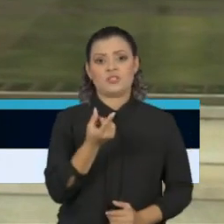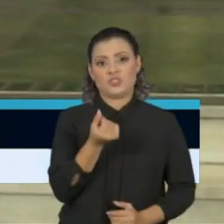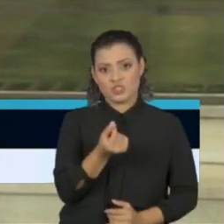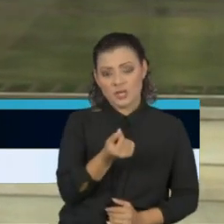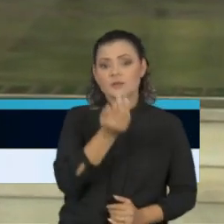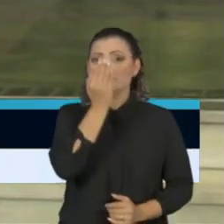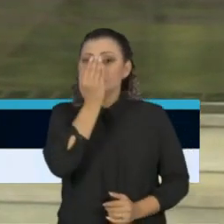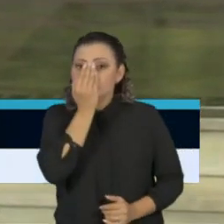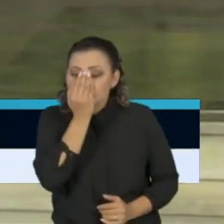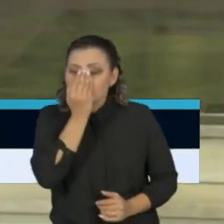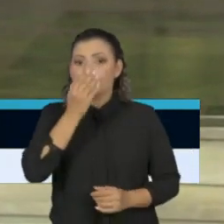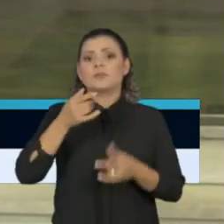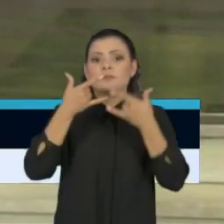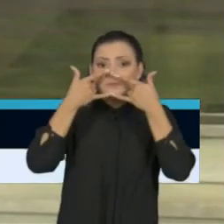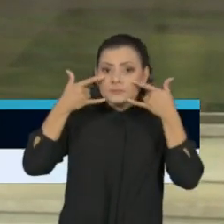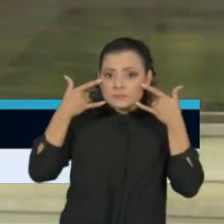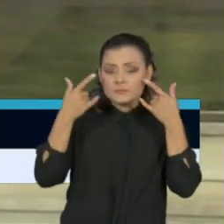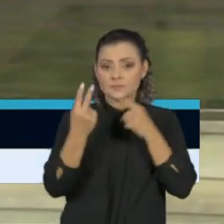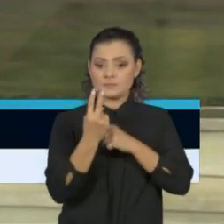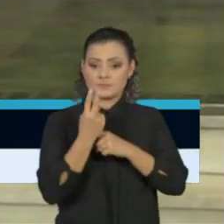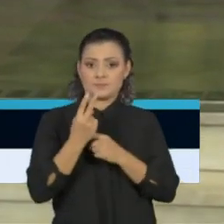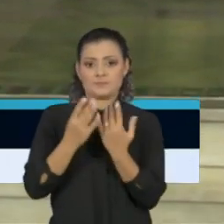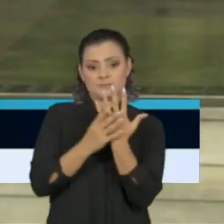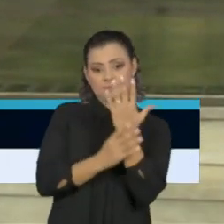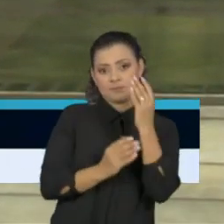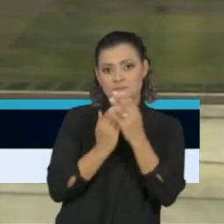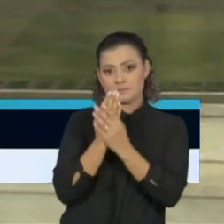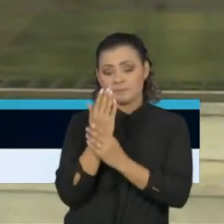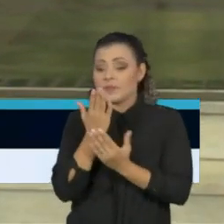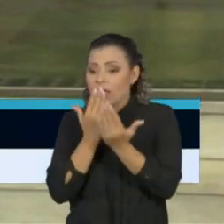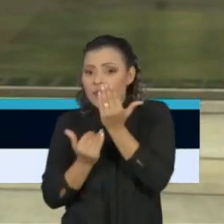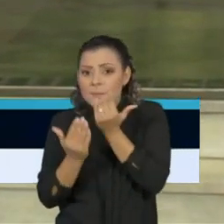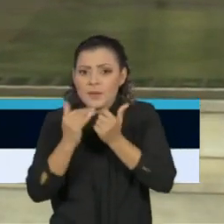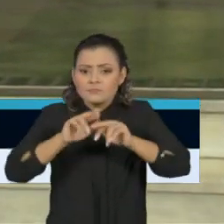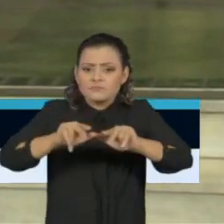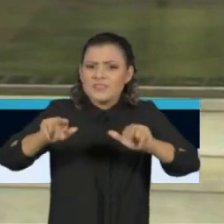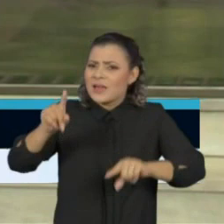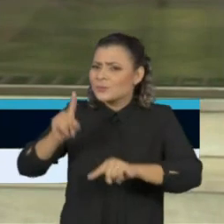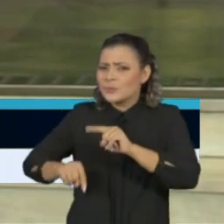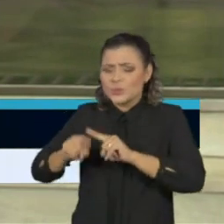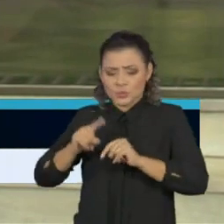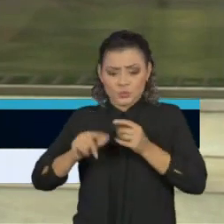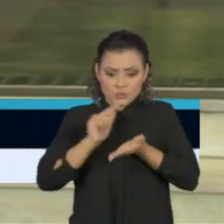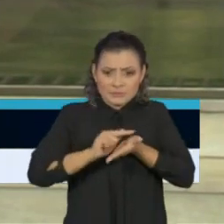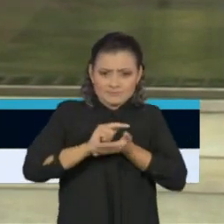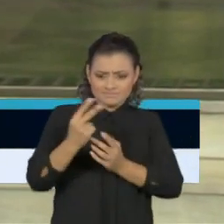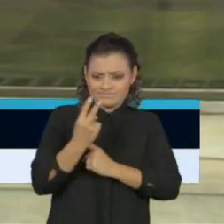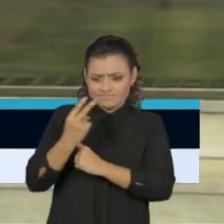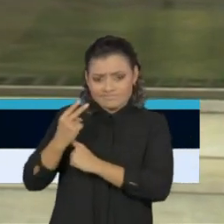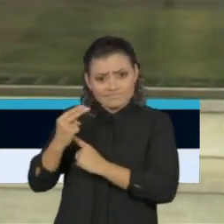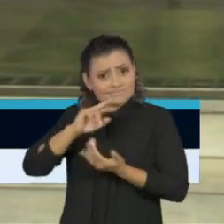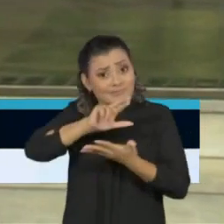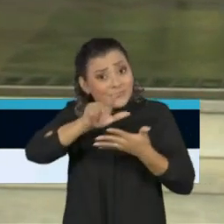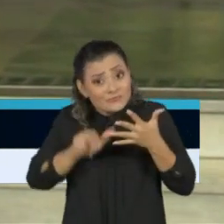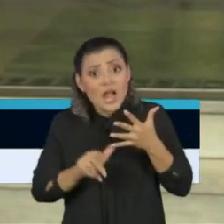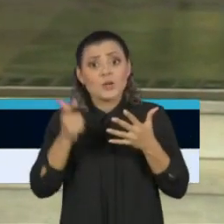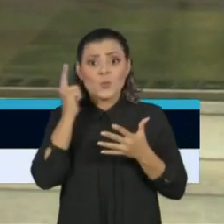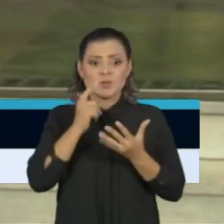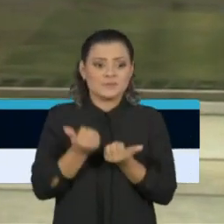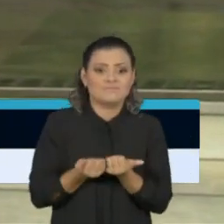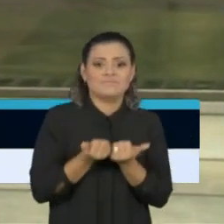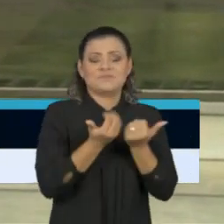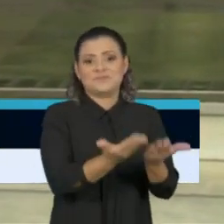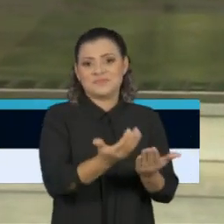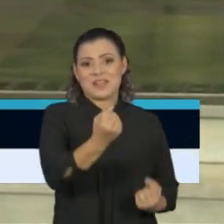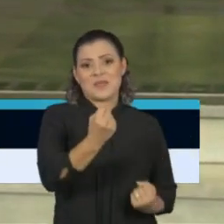respiradores, máscaras, equipamentos de proteção, alimentos não perecíveis, produtos de higiene, para o